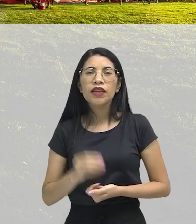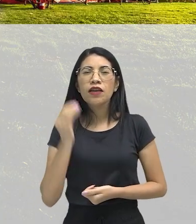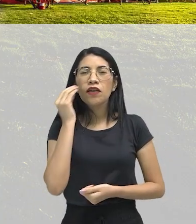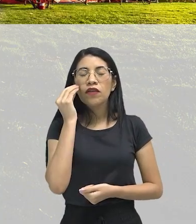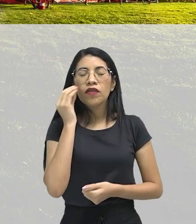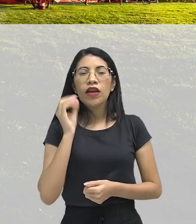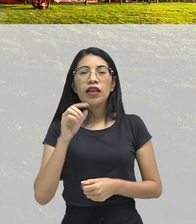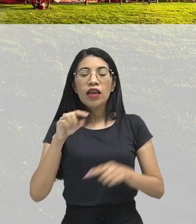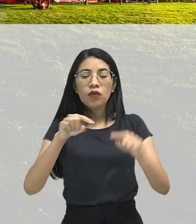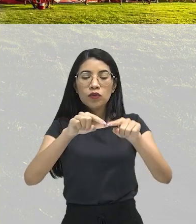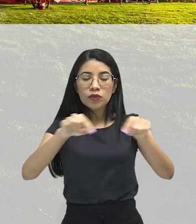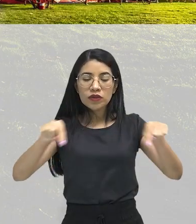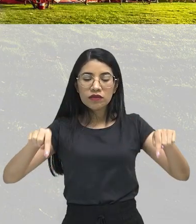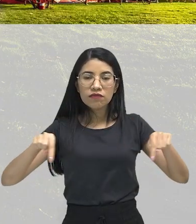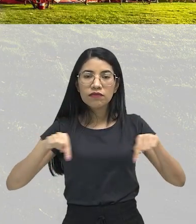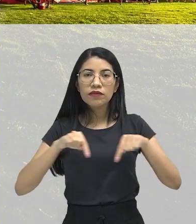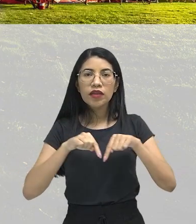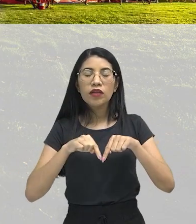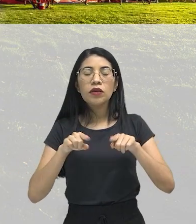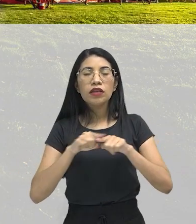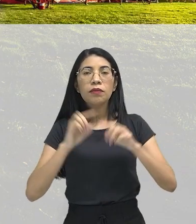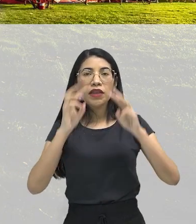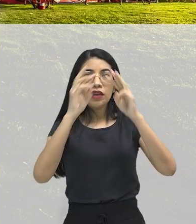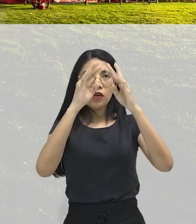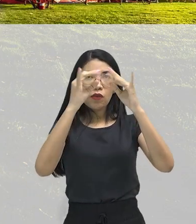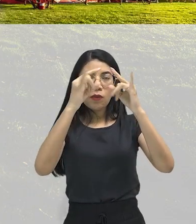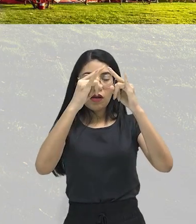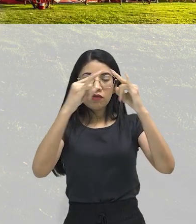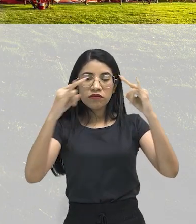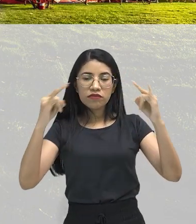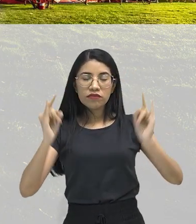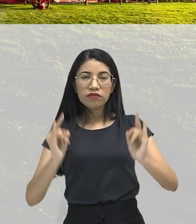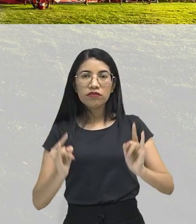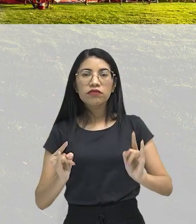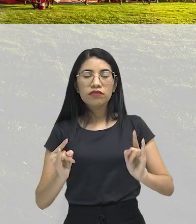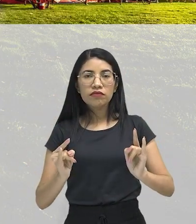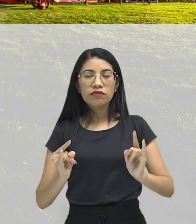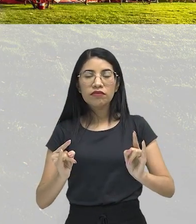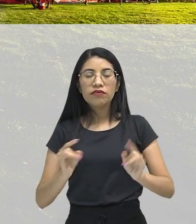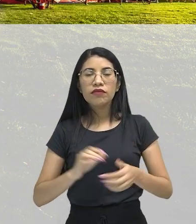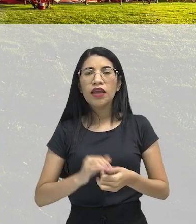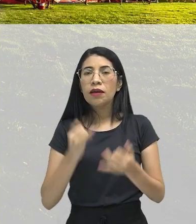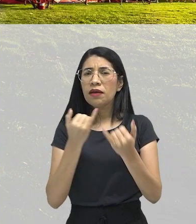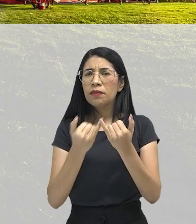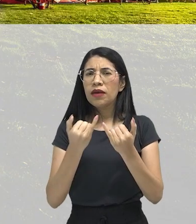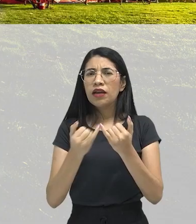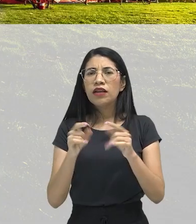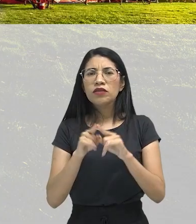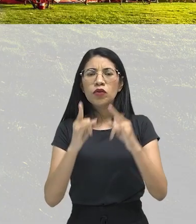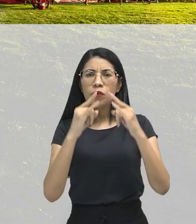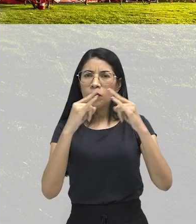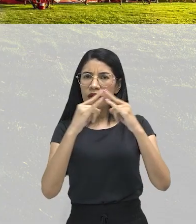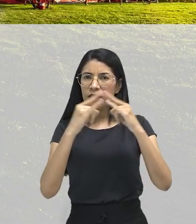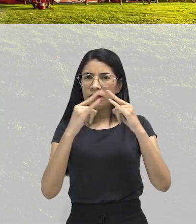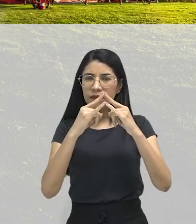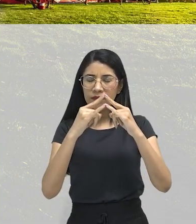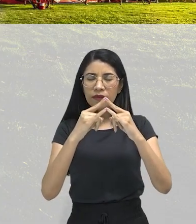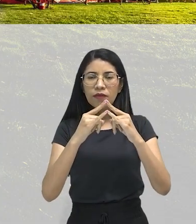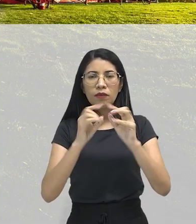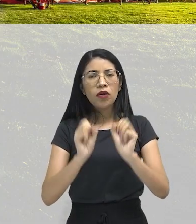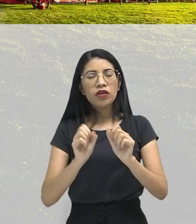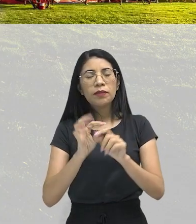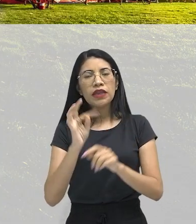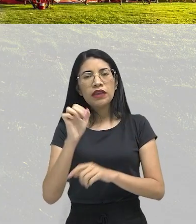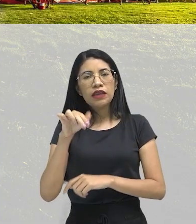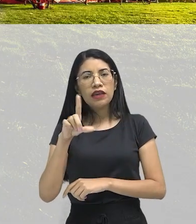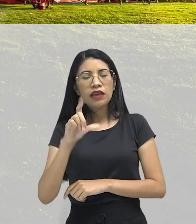é em formato circular e em cima dela nós temos aí uma lona, né? Bem parecido com uma tenda também, que pode ser chamada de